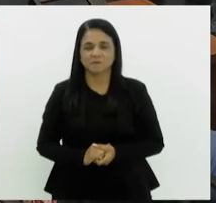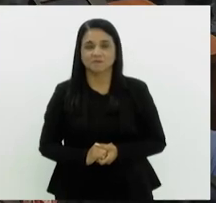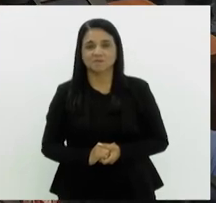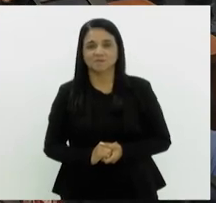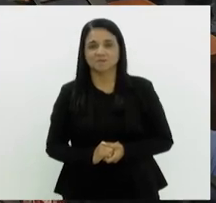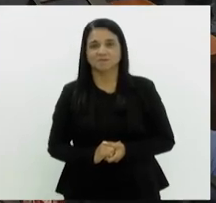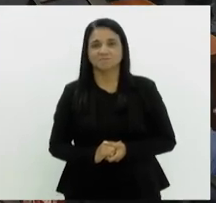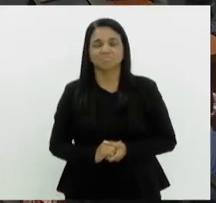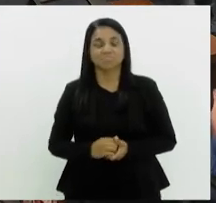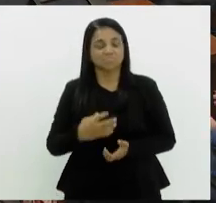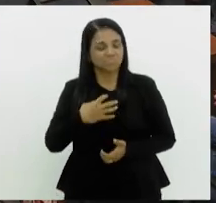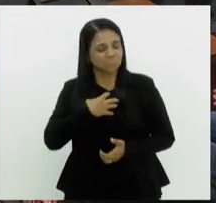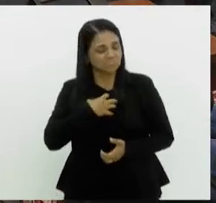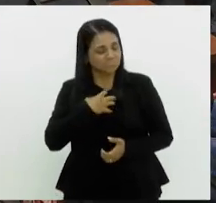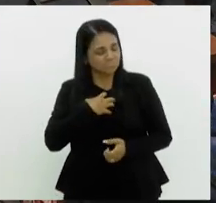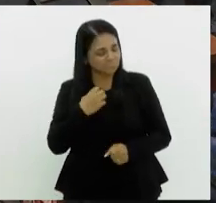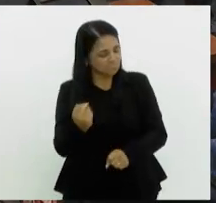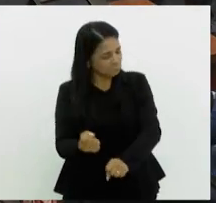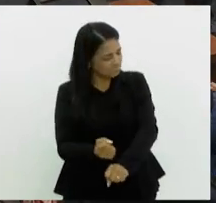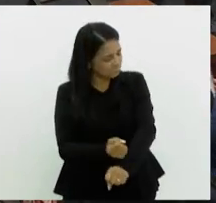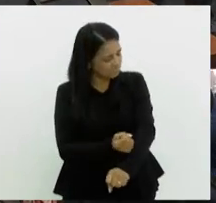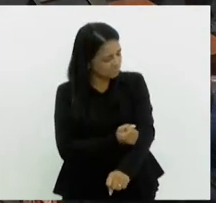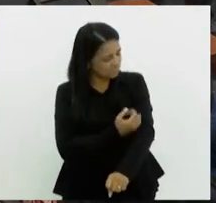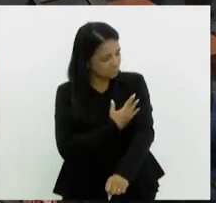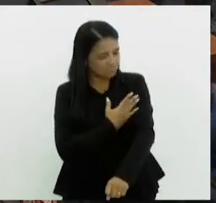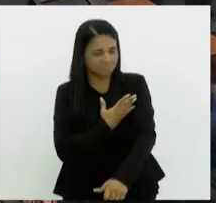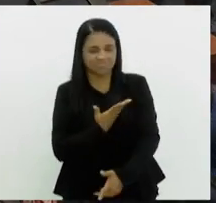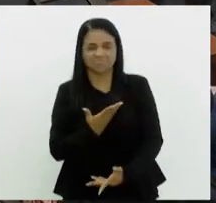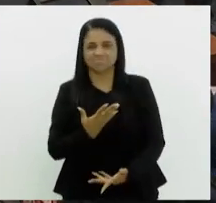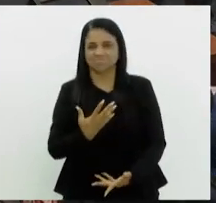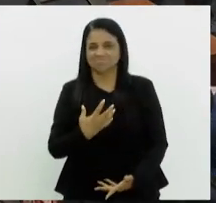Gente, é muita emoção para um coração só.